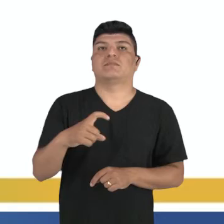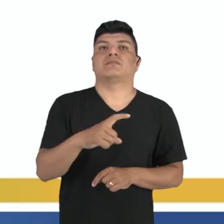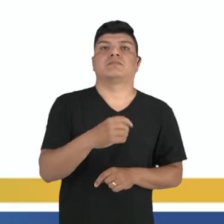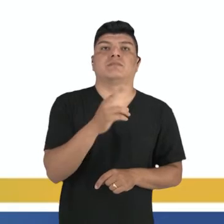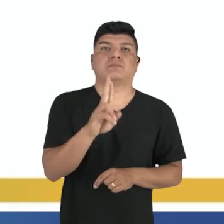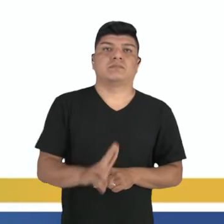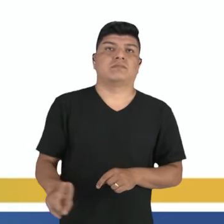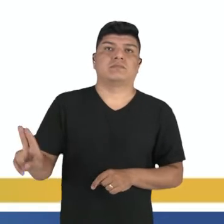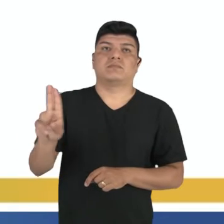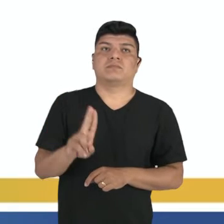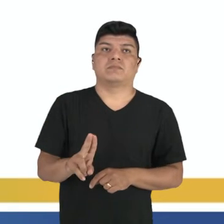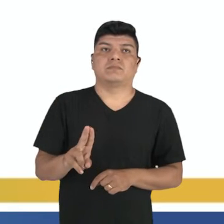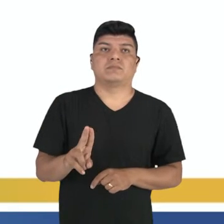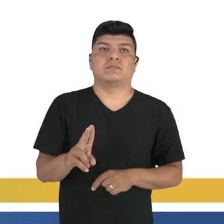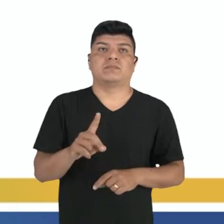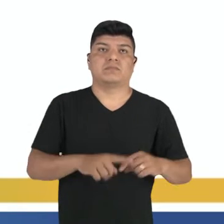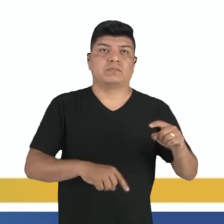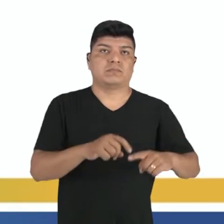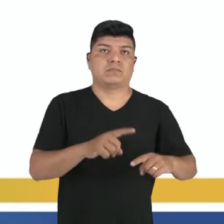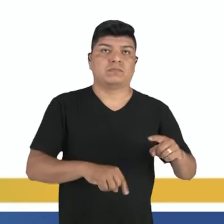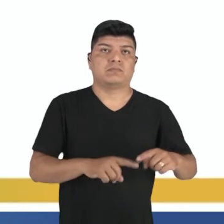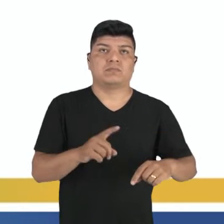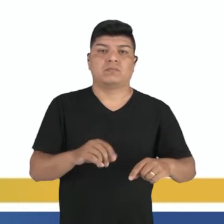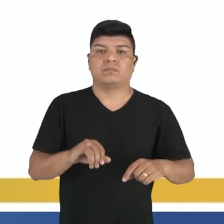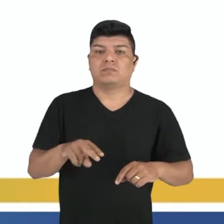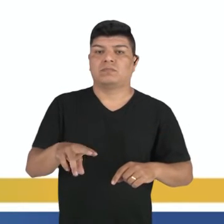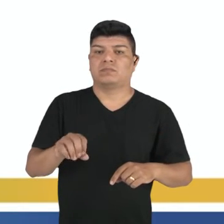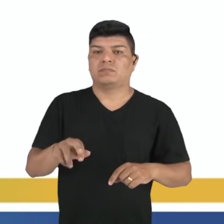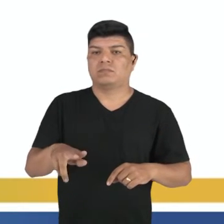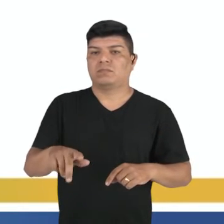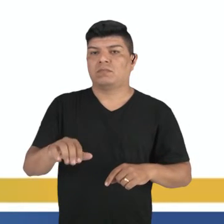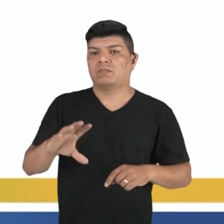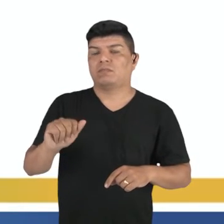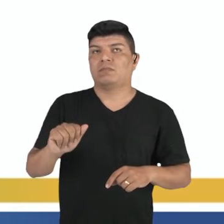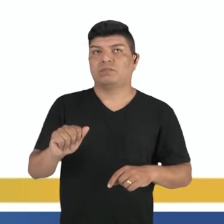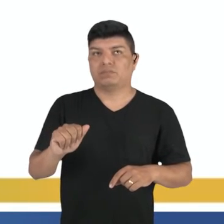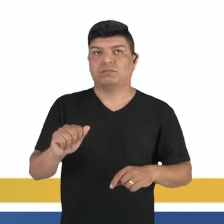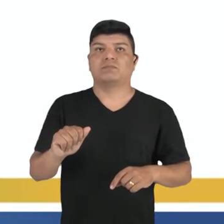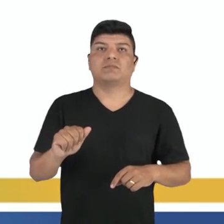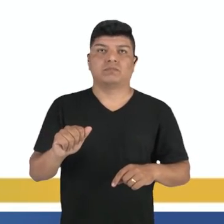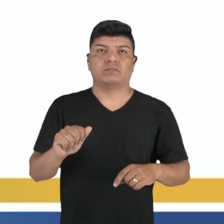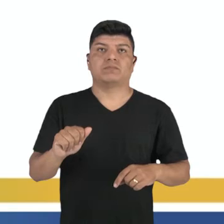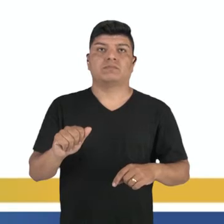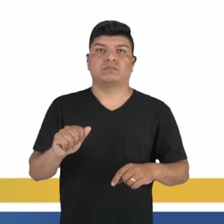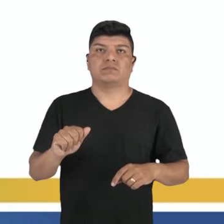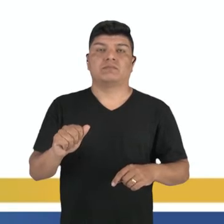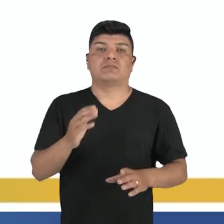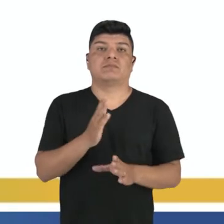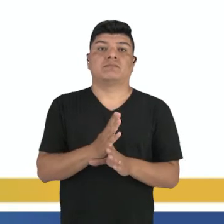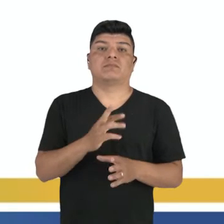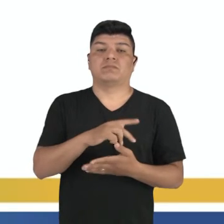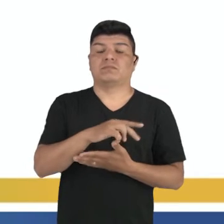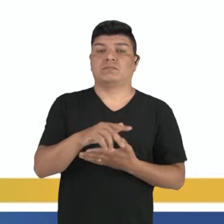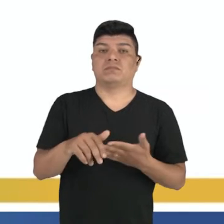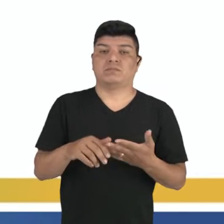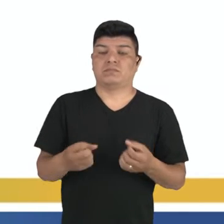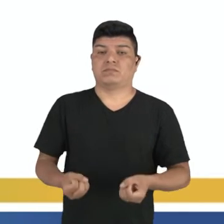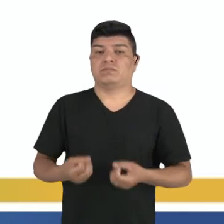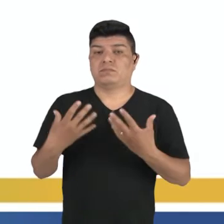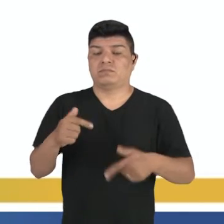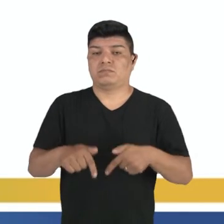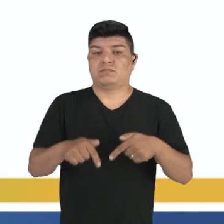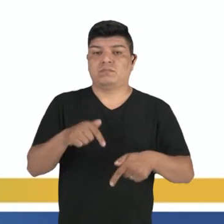autotróficos utilizam o material a matéria inorgânica ou seja substâncias inorgânicas através de diversas